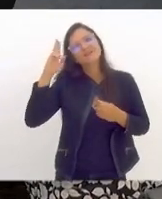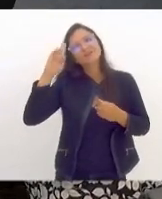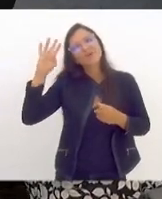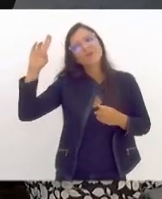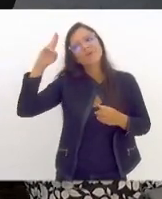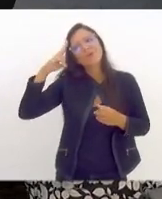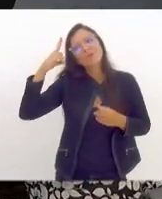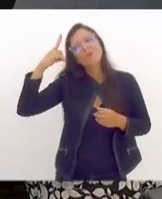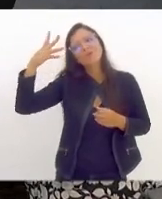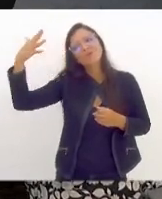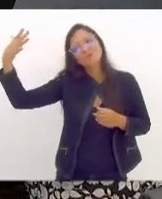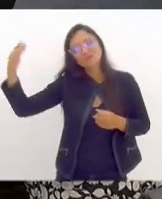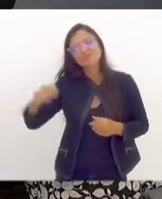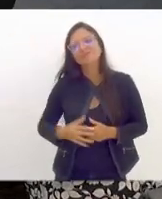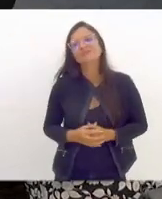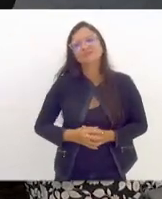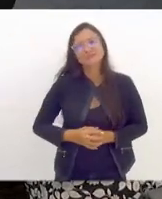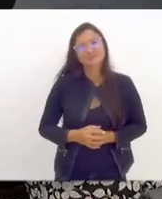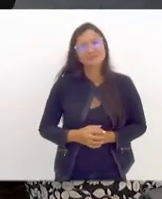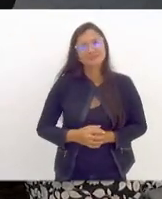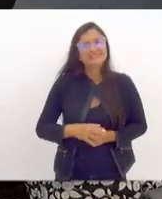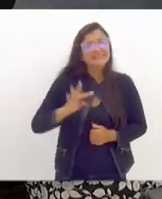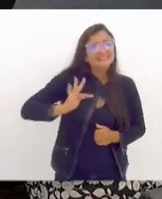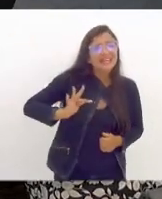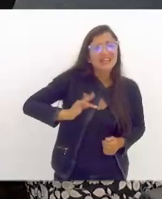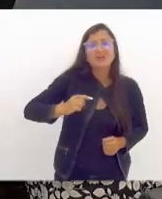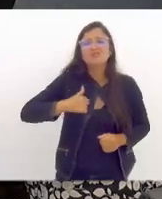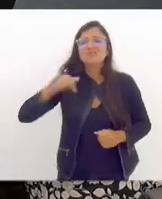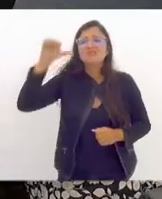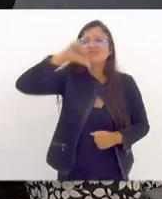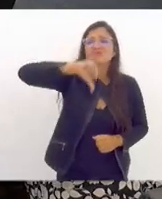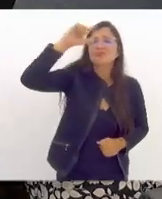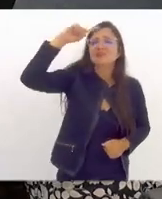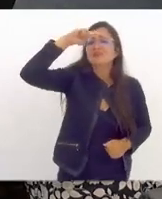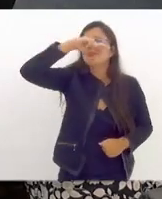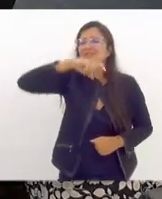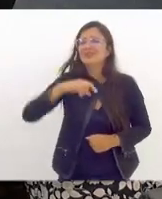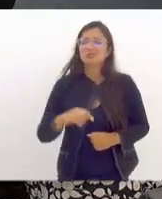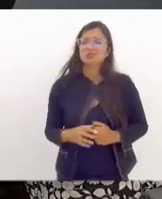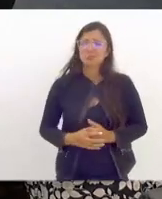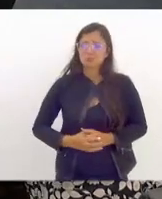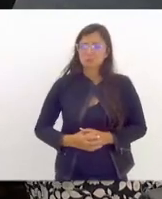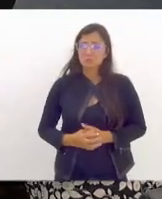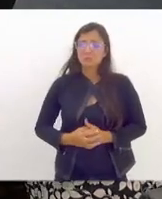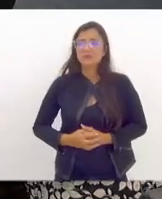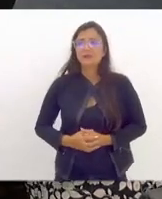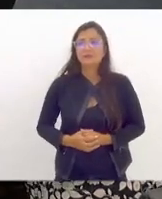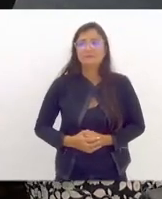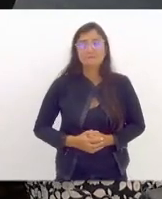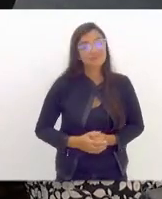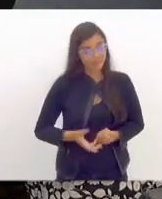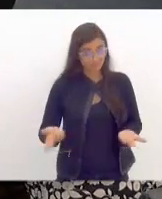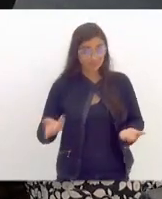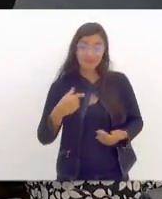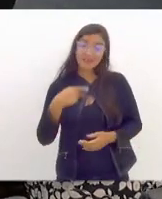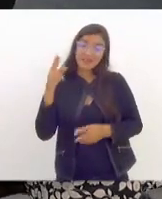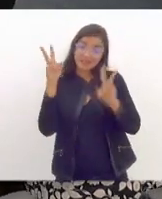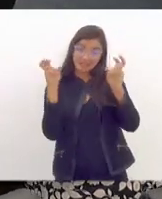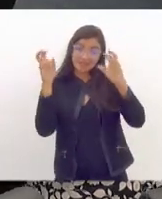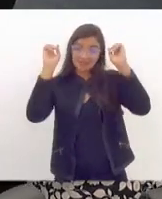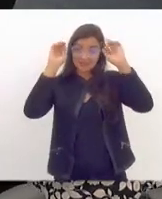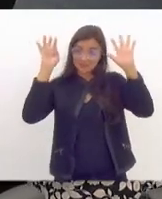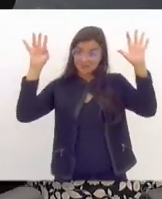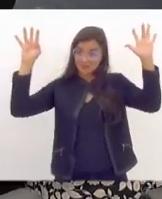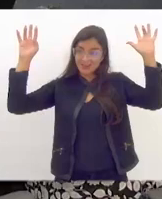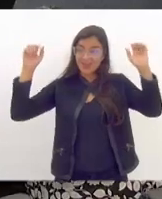esse negócio de técnica Eu sempre tive dificuldade Ah tá bom E falando em sonhar esse é o momento mais